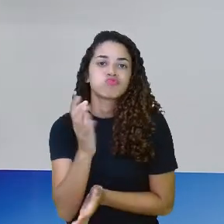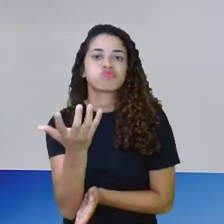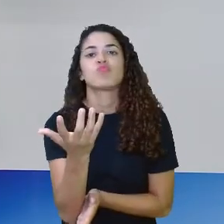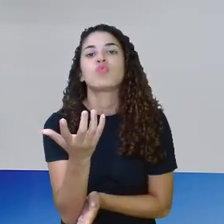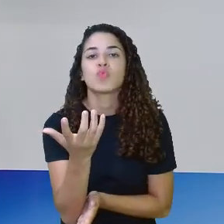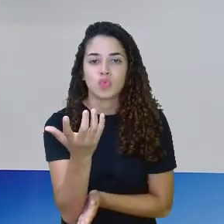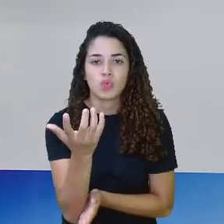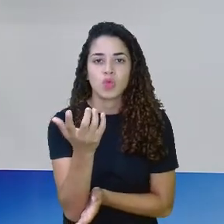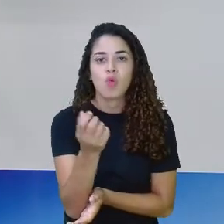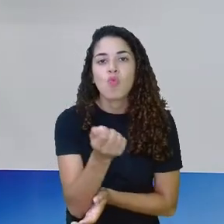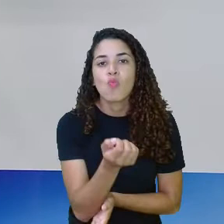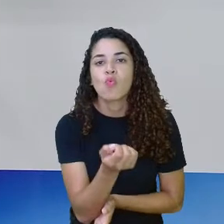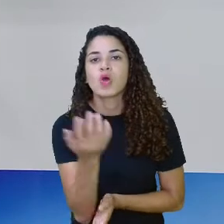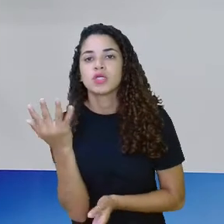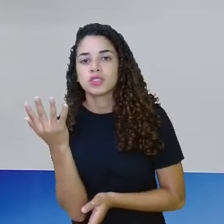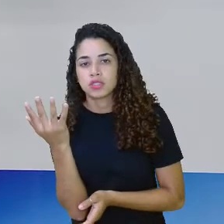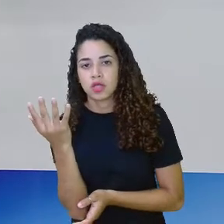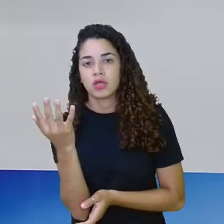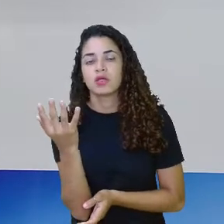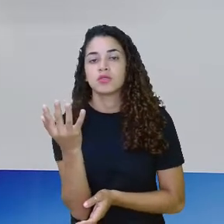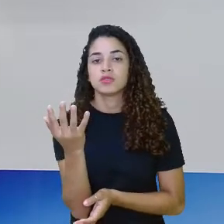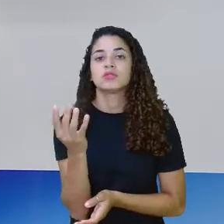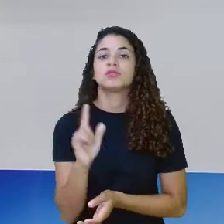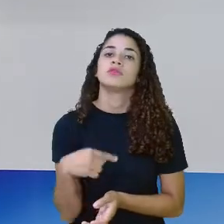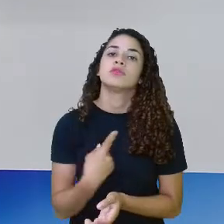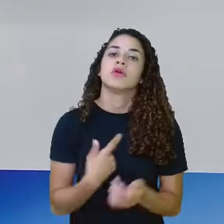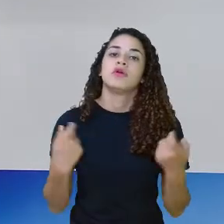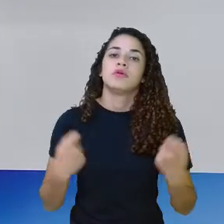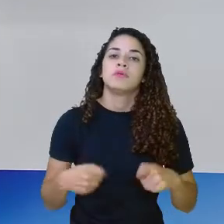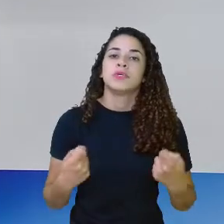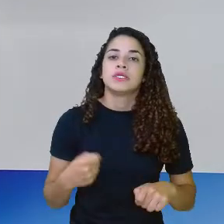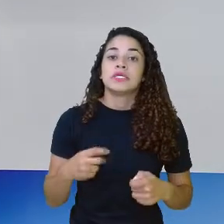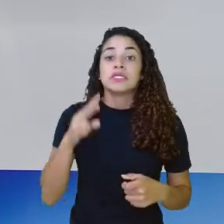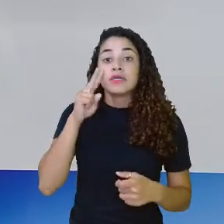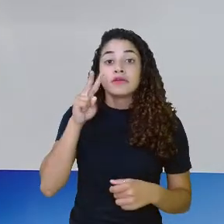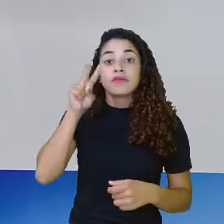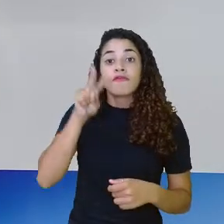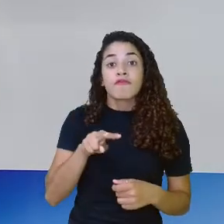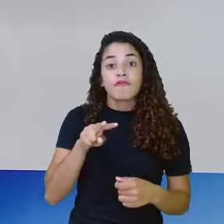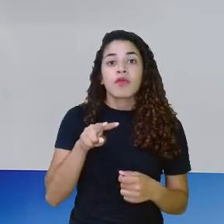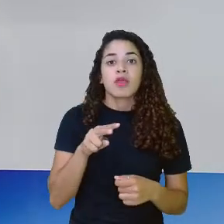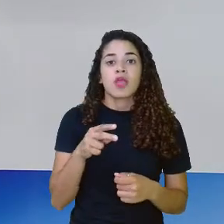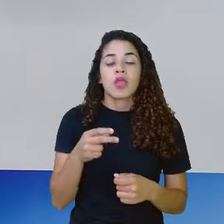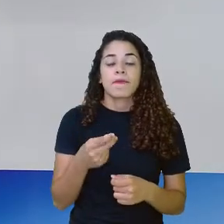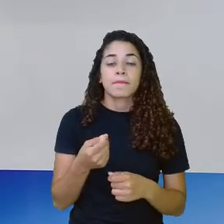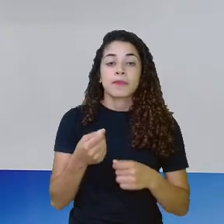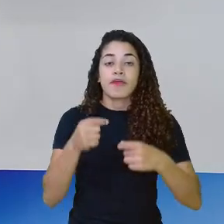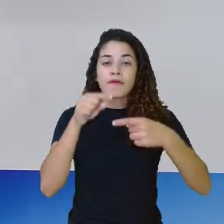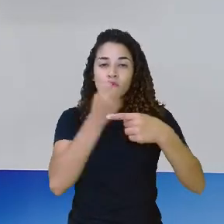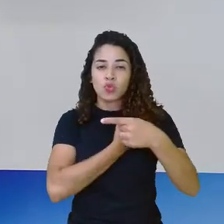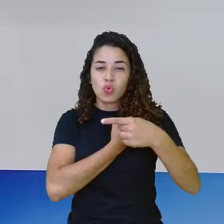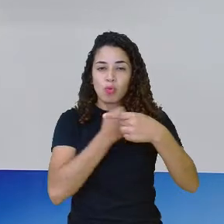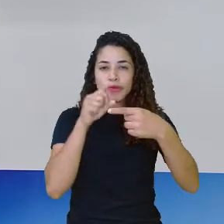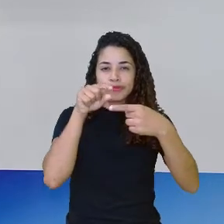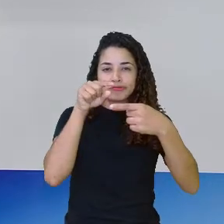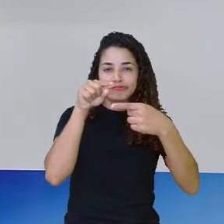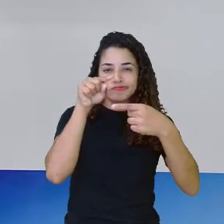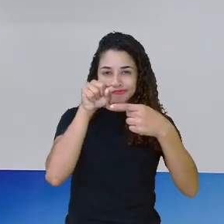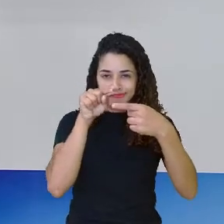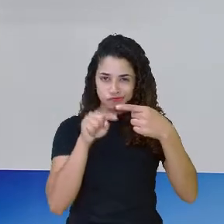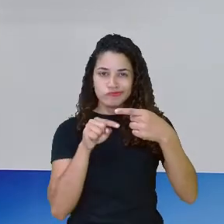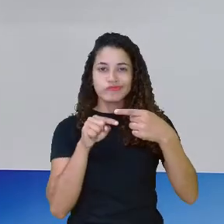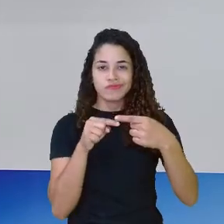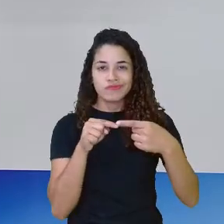de quantidade, aí a gente precisa olhar a fração que está me dando a dica. E eu preciso olhar